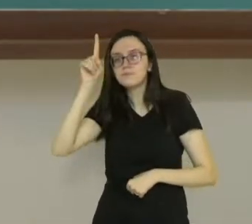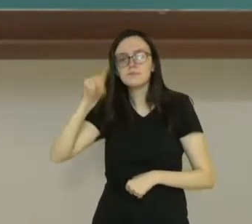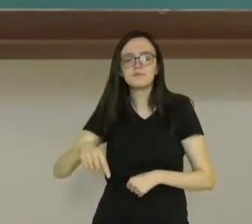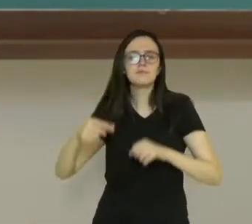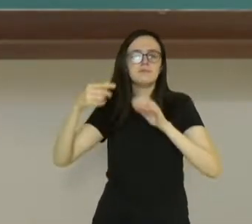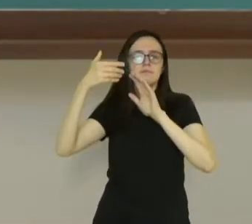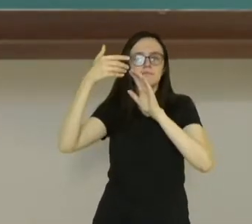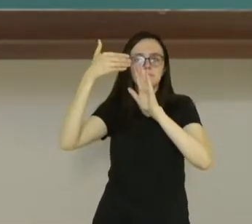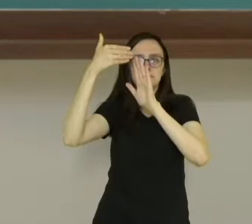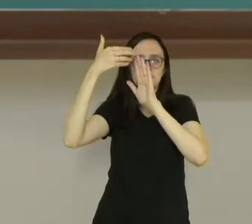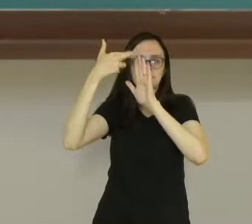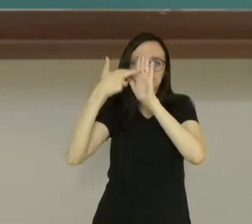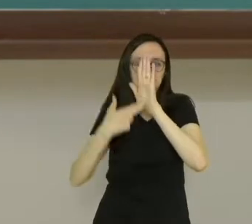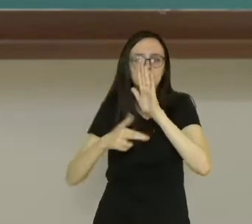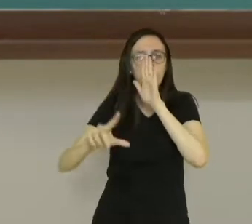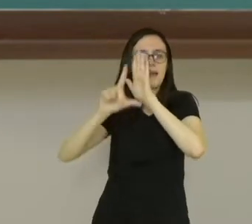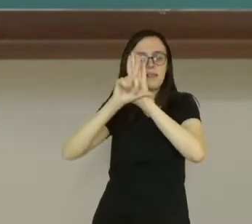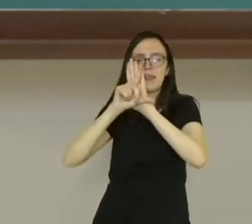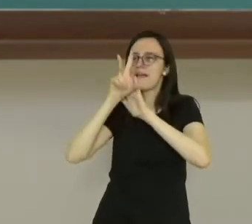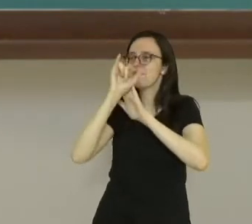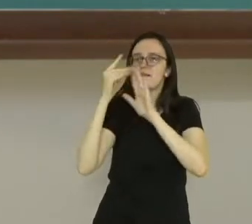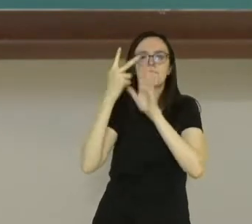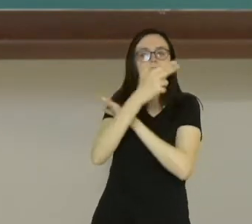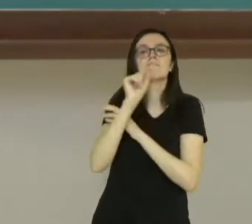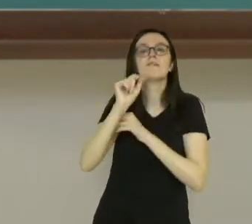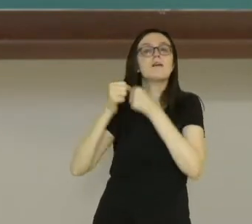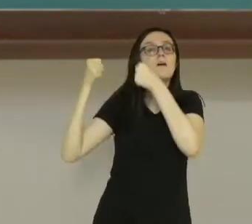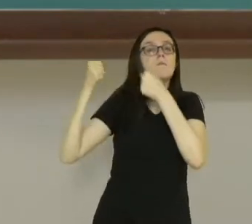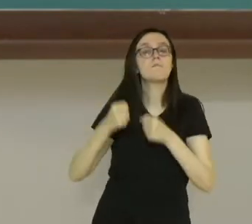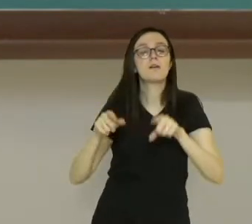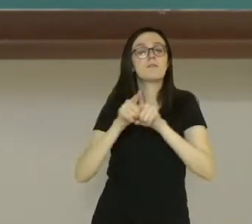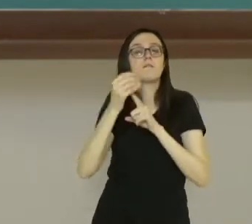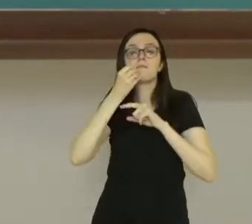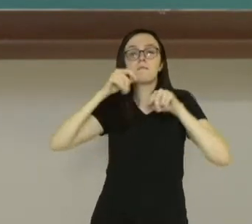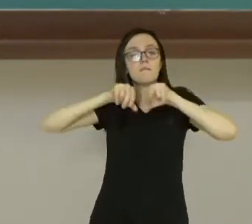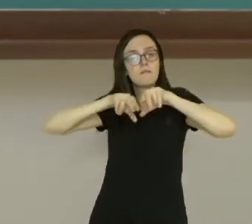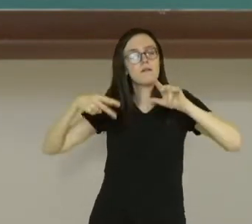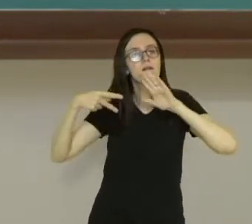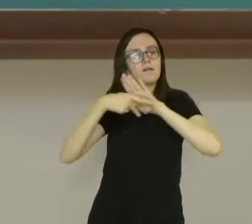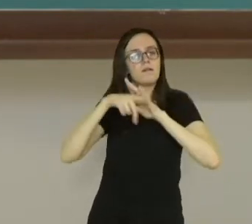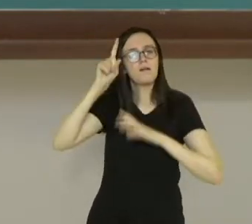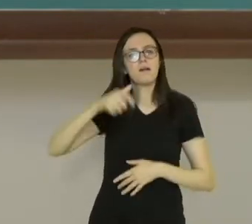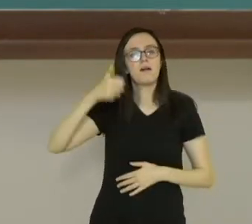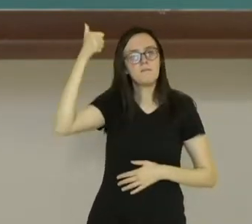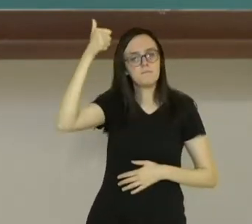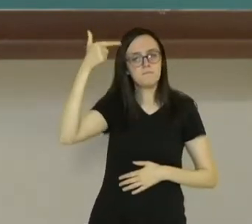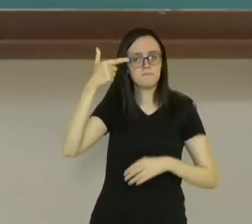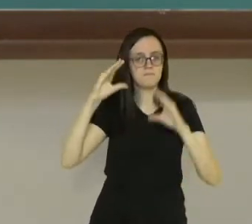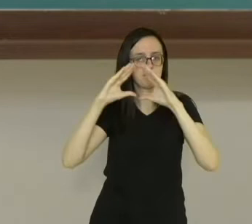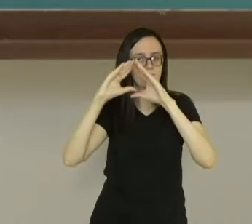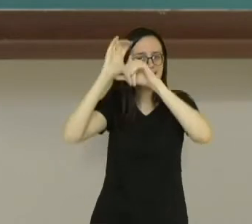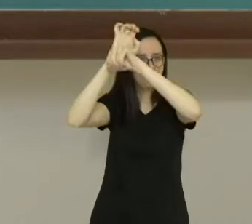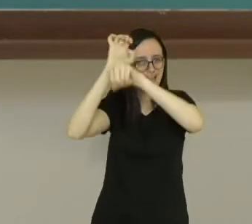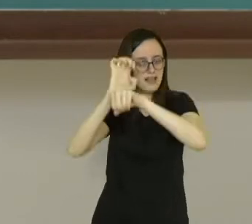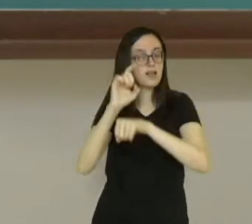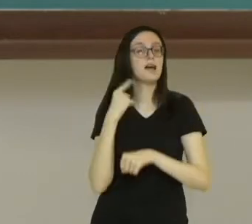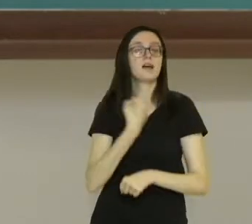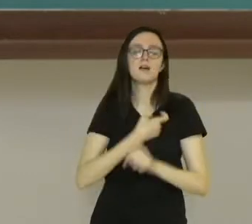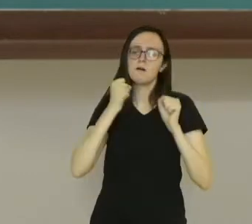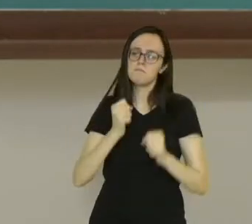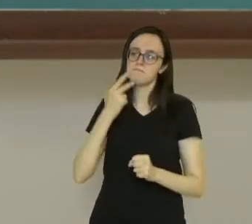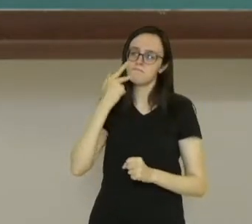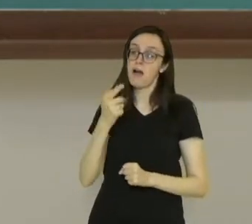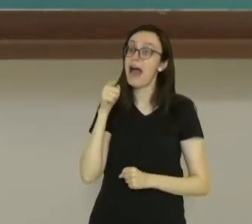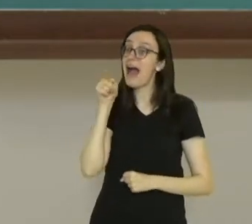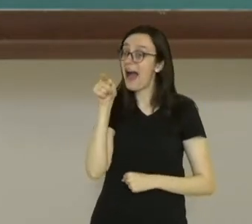de lei, vai acabar barrando o poder e os privilégios do primeiro e do segundo estado. A gente pode dizer que é